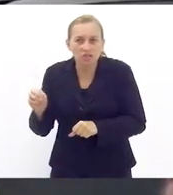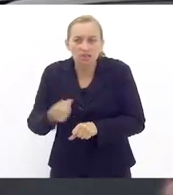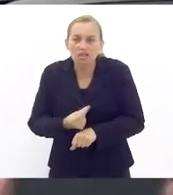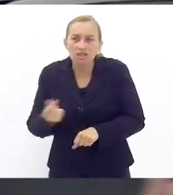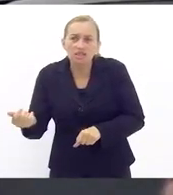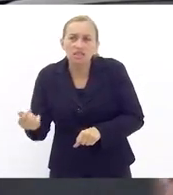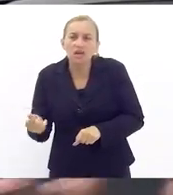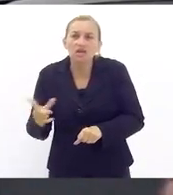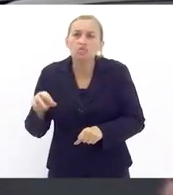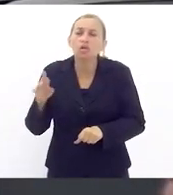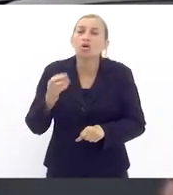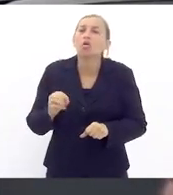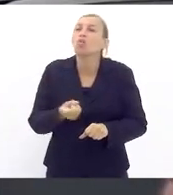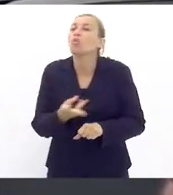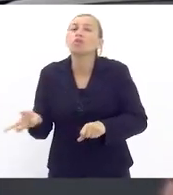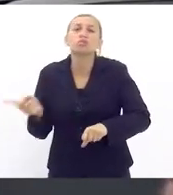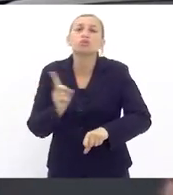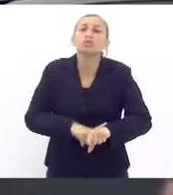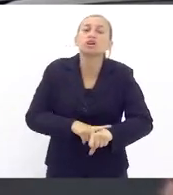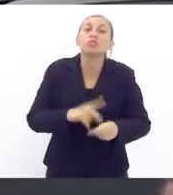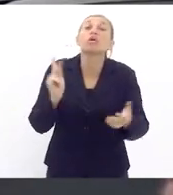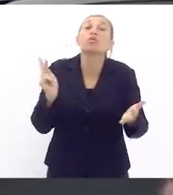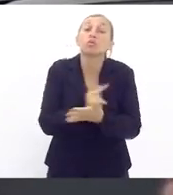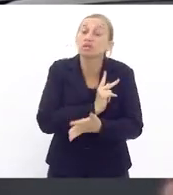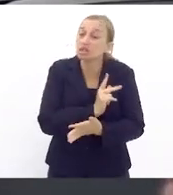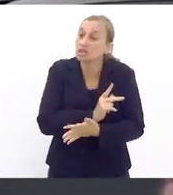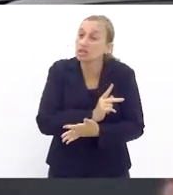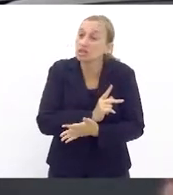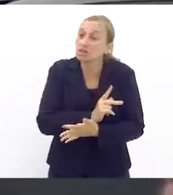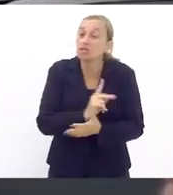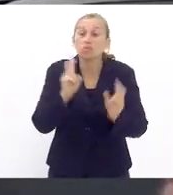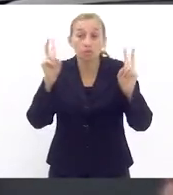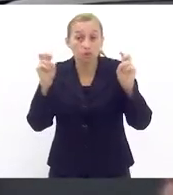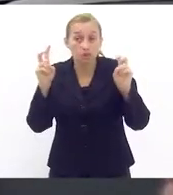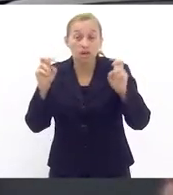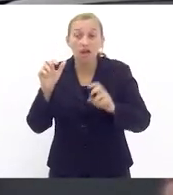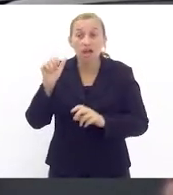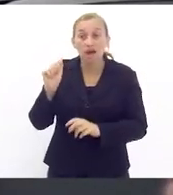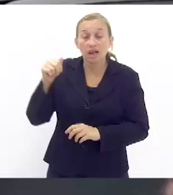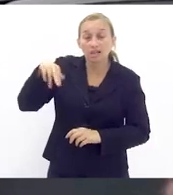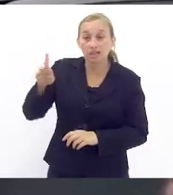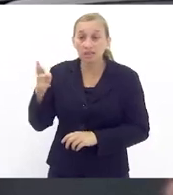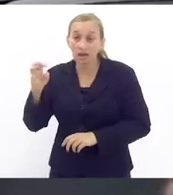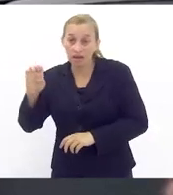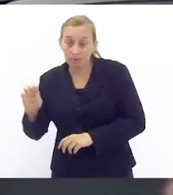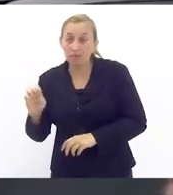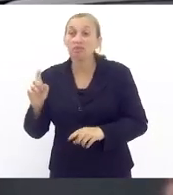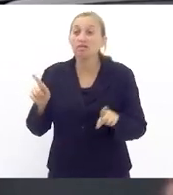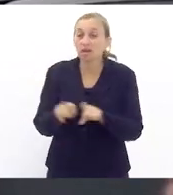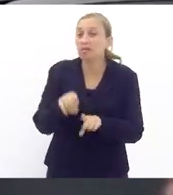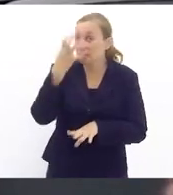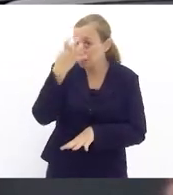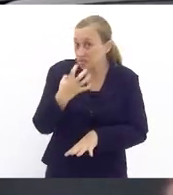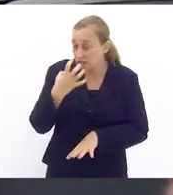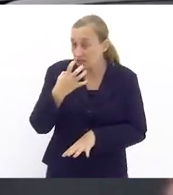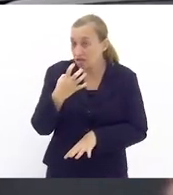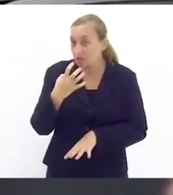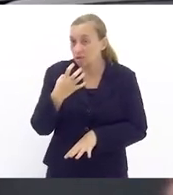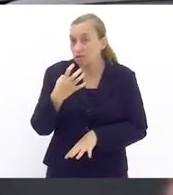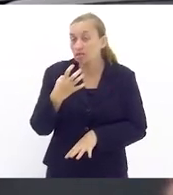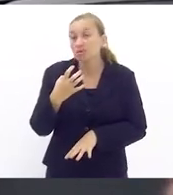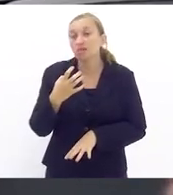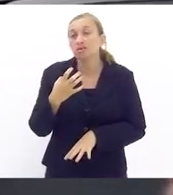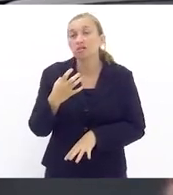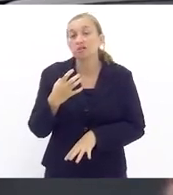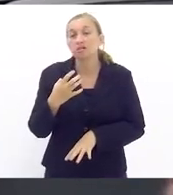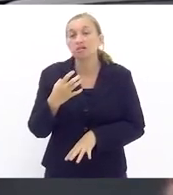desse laudo em quanto tempo isso pode acontecer e a questão do andaime também que é muito grave muito grave é um